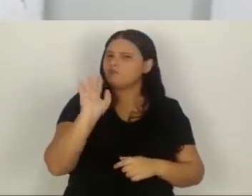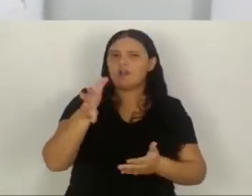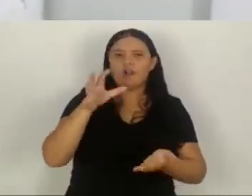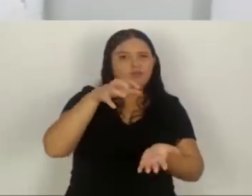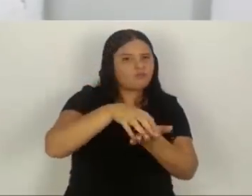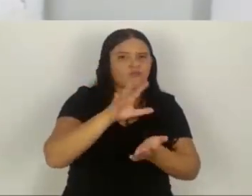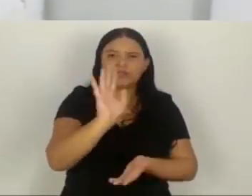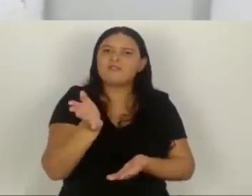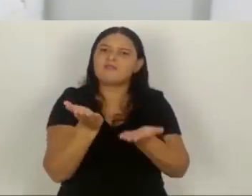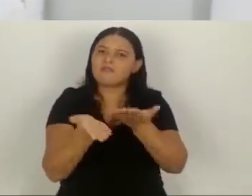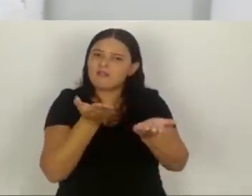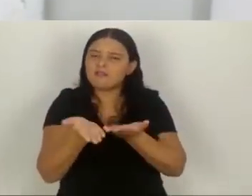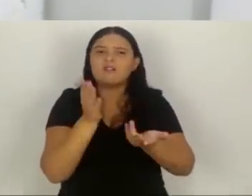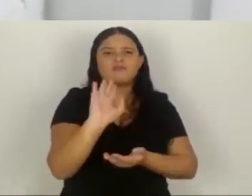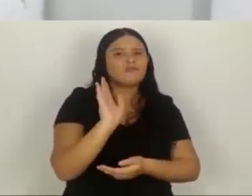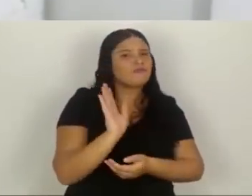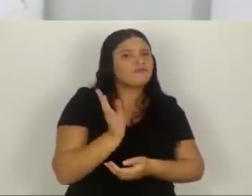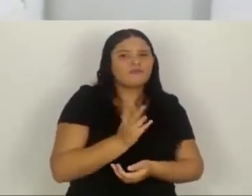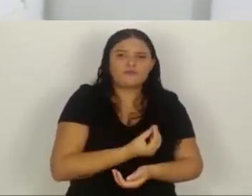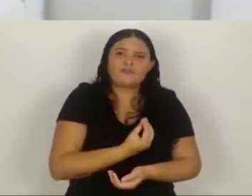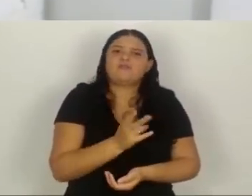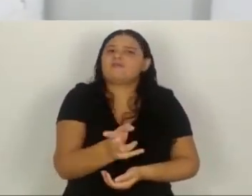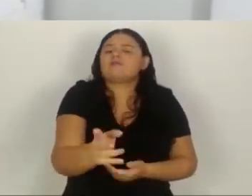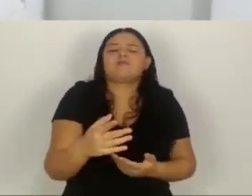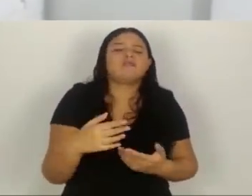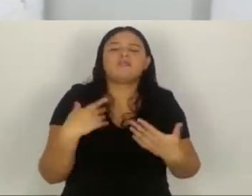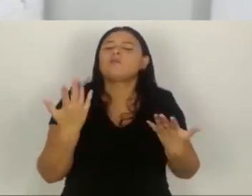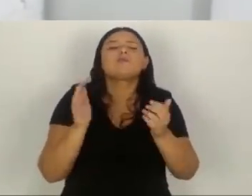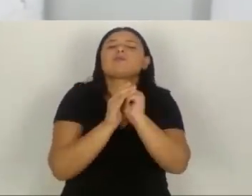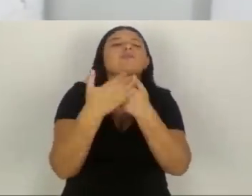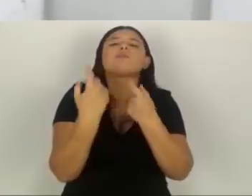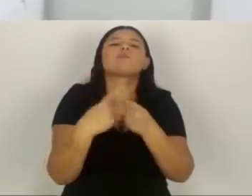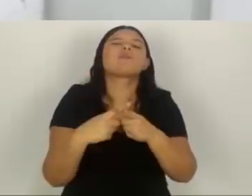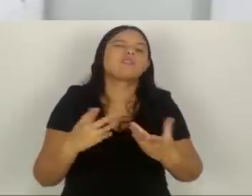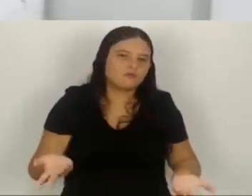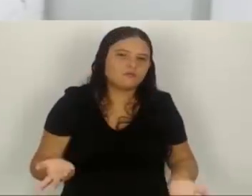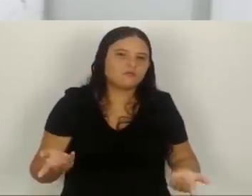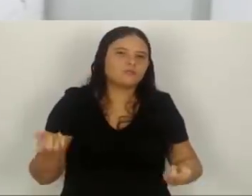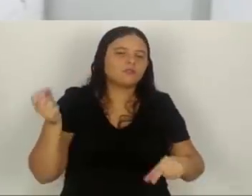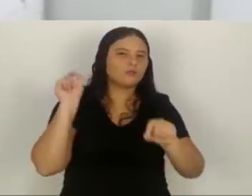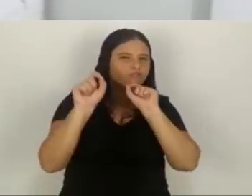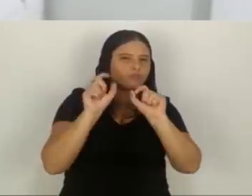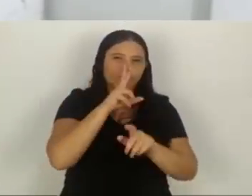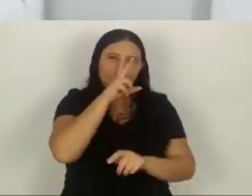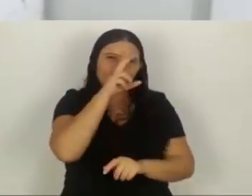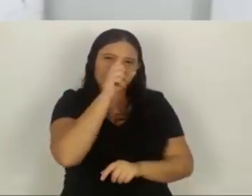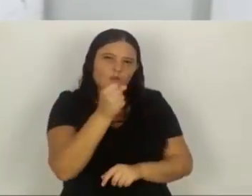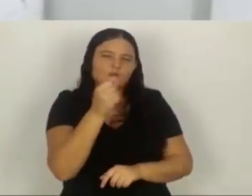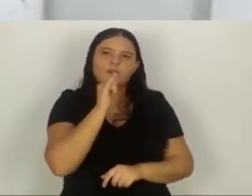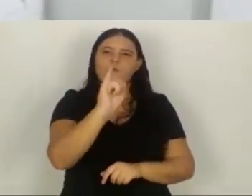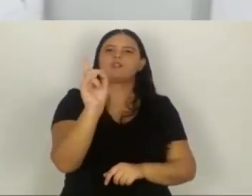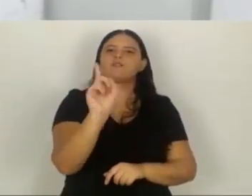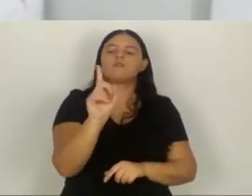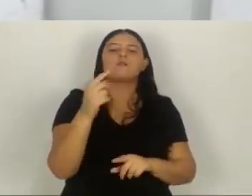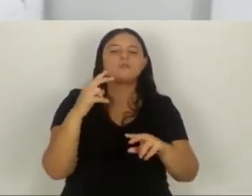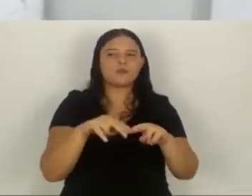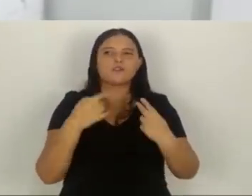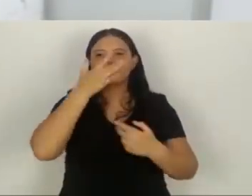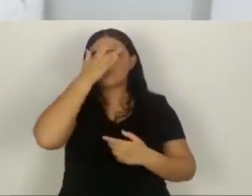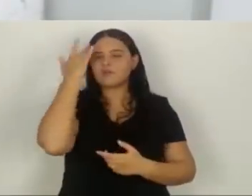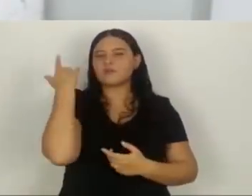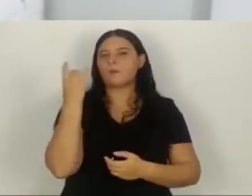você tratar, sua vida vai seguir, então por que esconder, não é verdade? O motivo mais forte para não contar é porque as